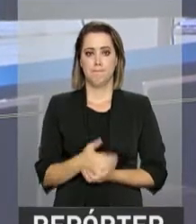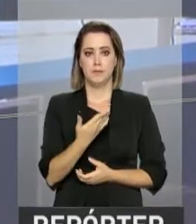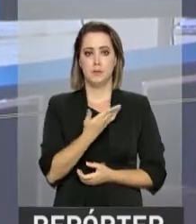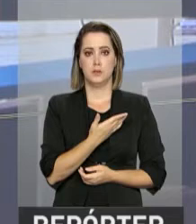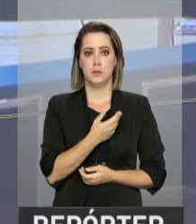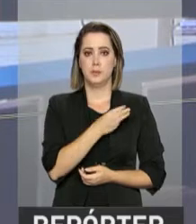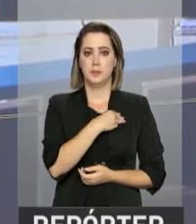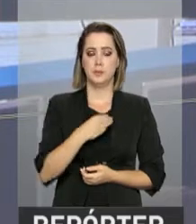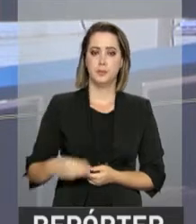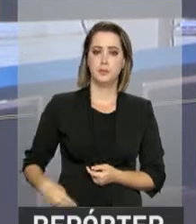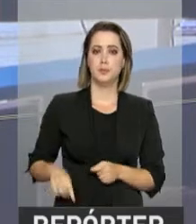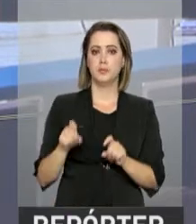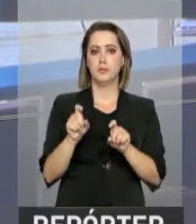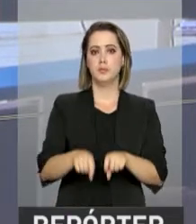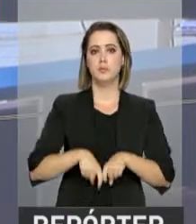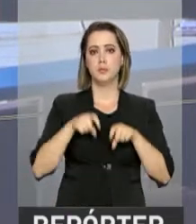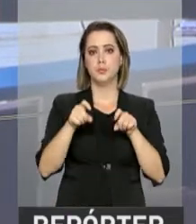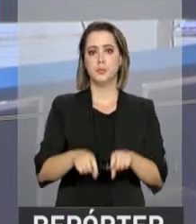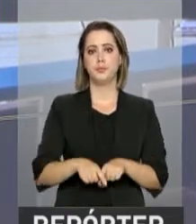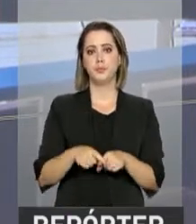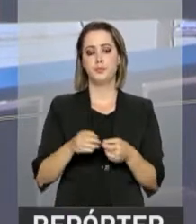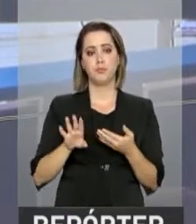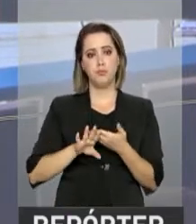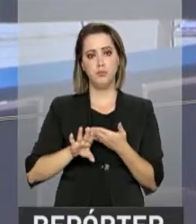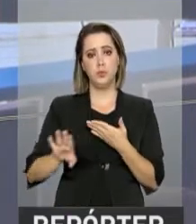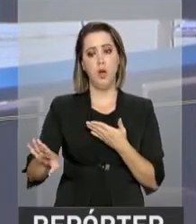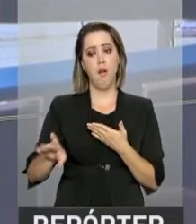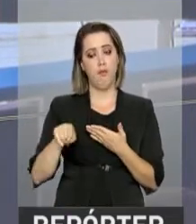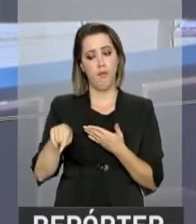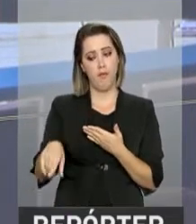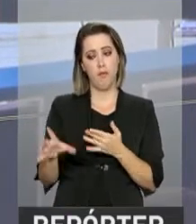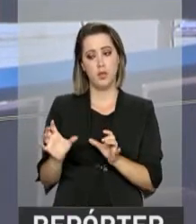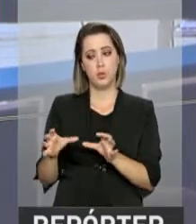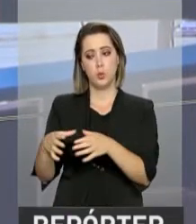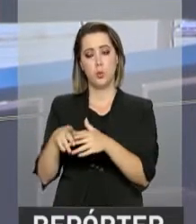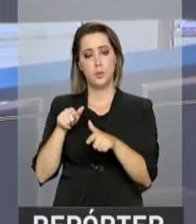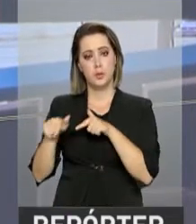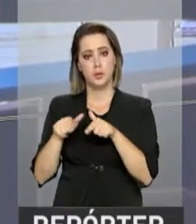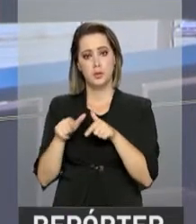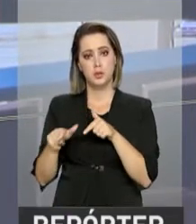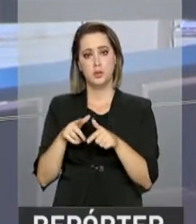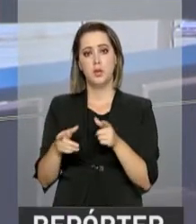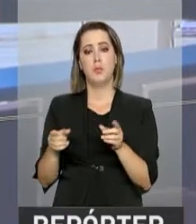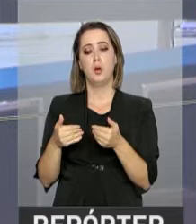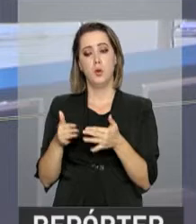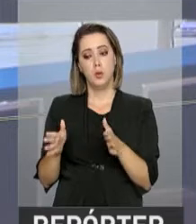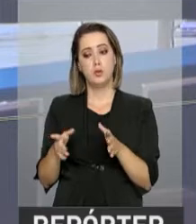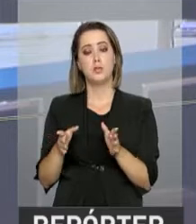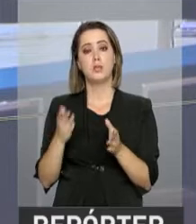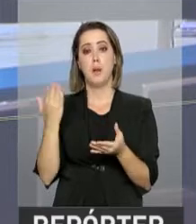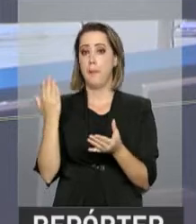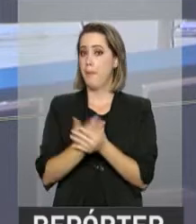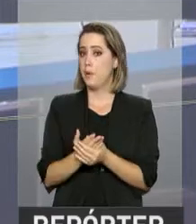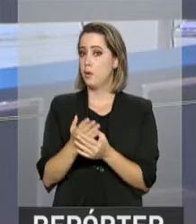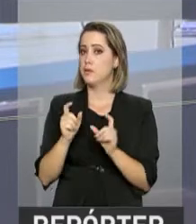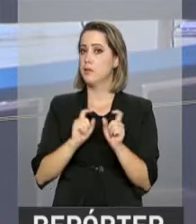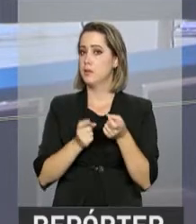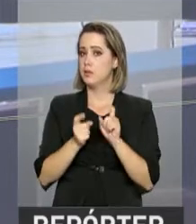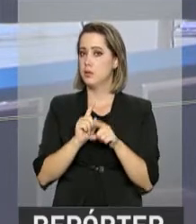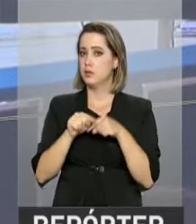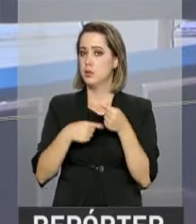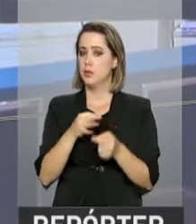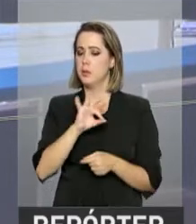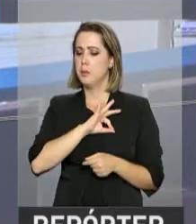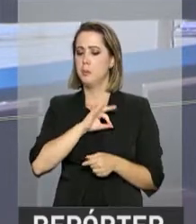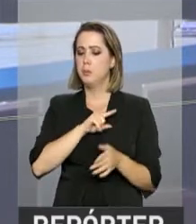Ministério da Agricultura, Pecuária e Abastecimento afasta servidores e abre processos administrativos após operação da Polícia